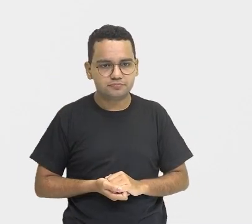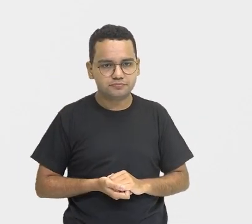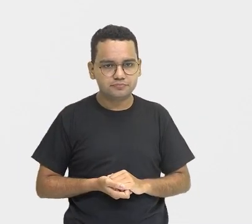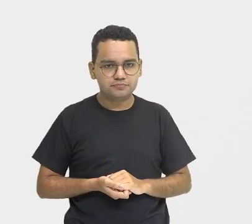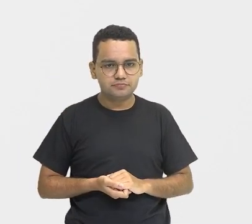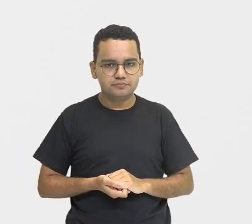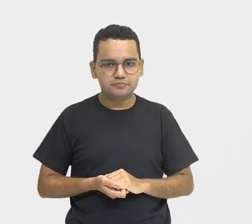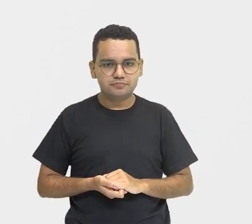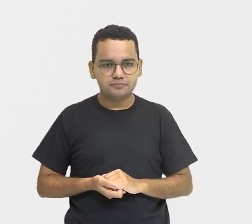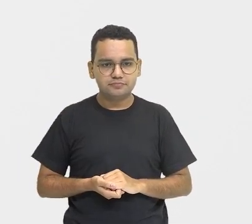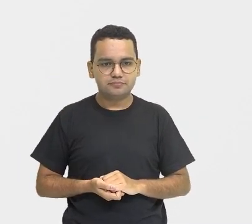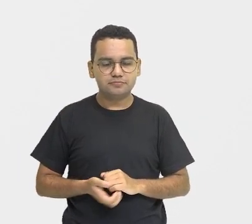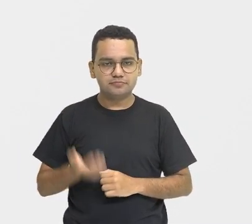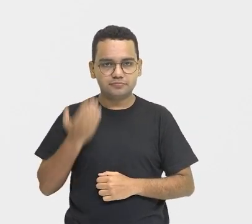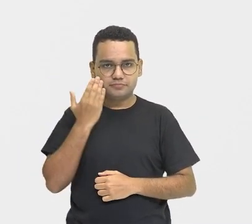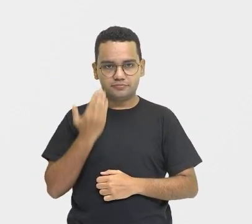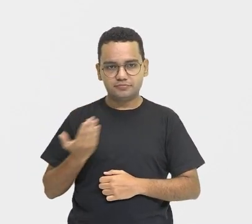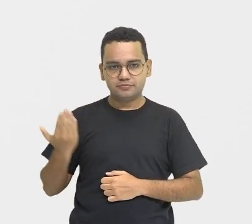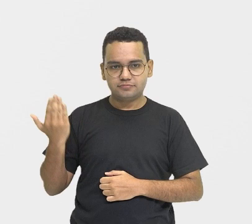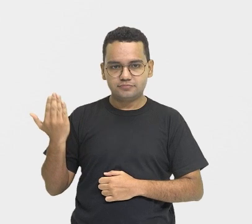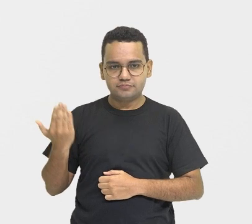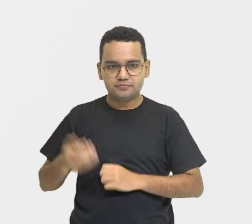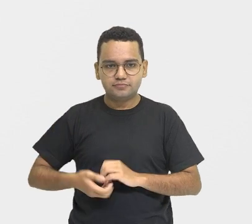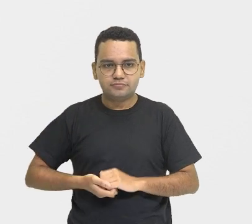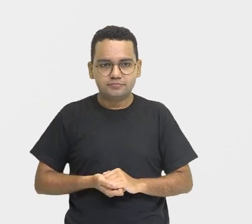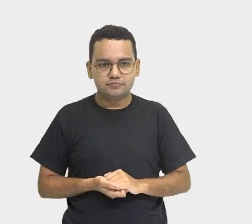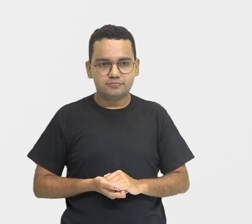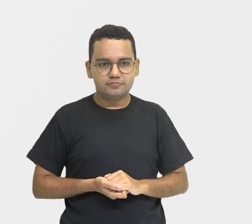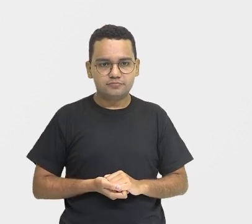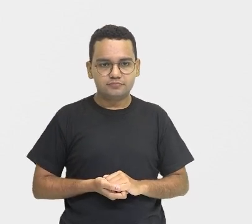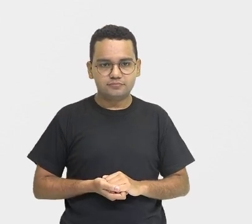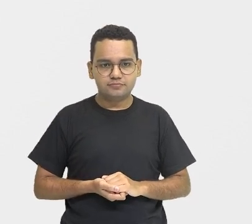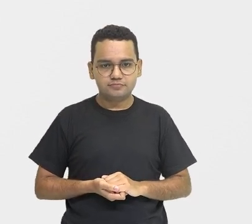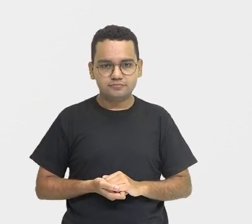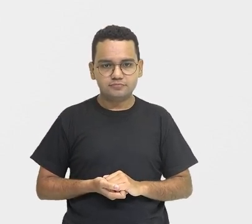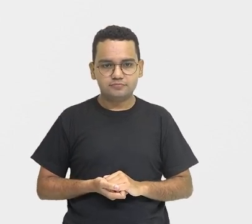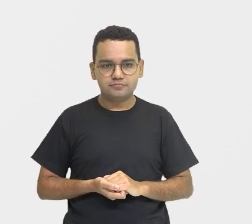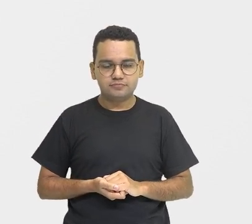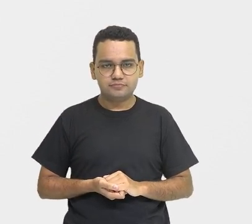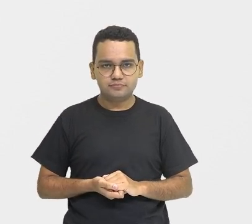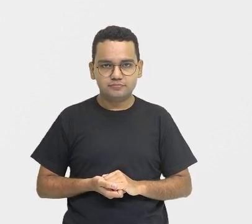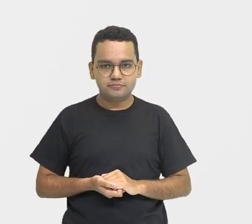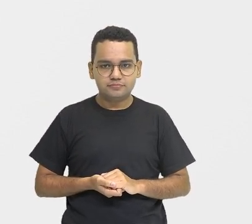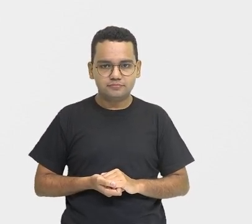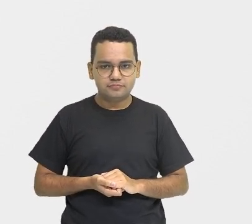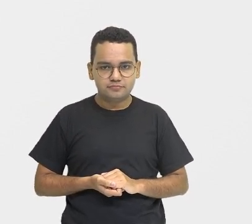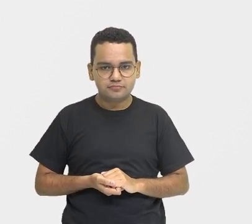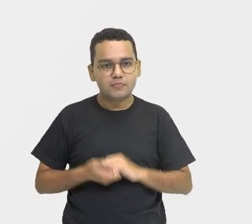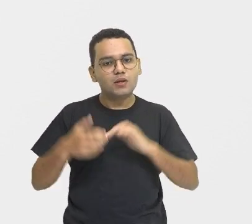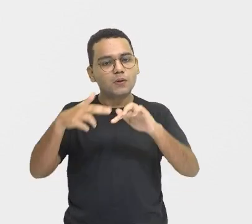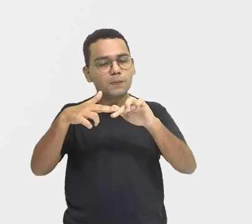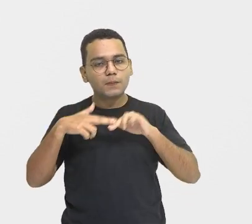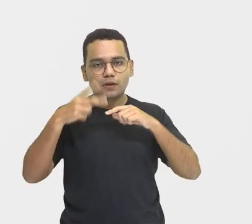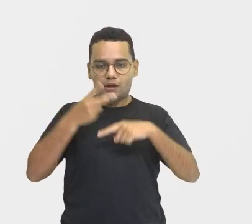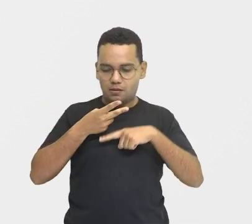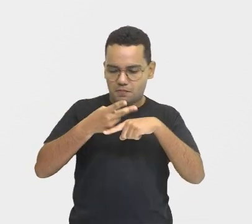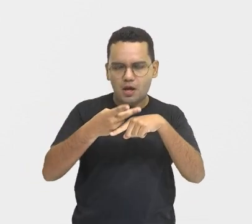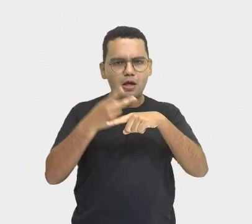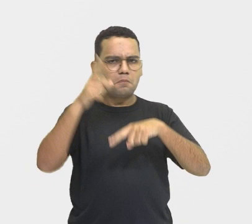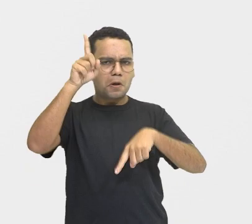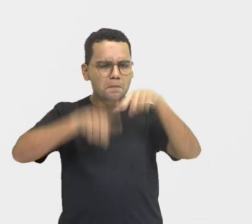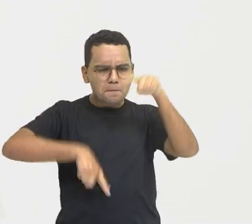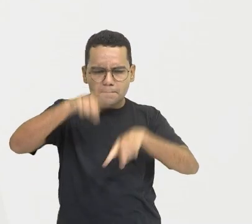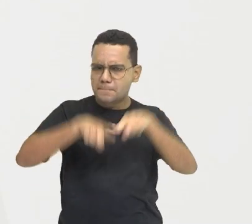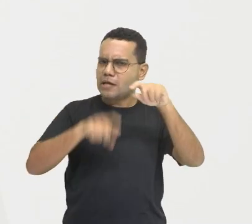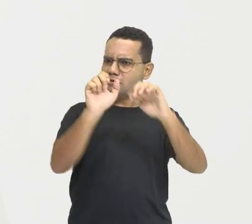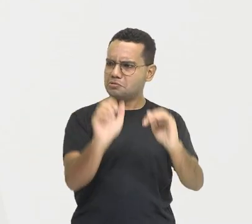com a corrida armamentista, que nada mais foi que a busca por ter armamento cada vez mais poderosos. Como era que